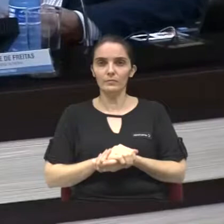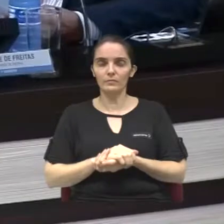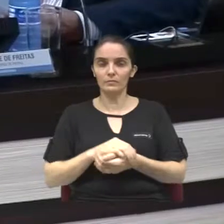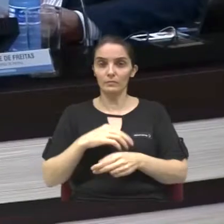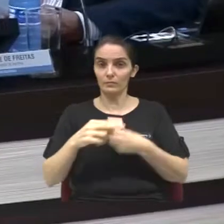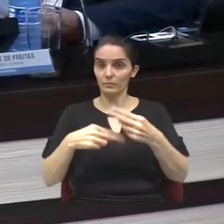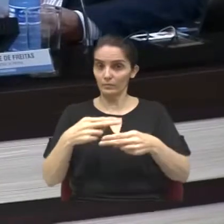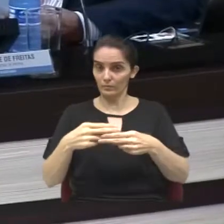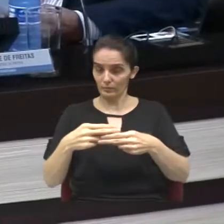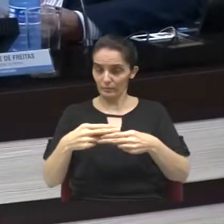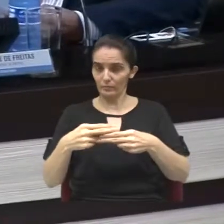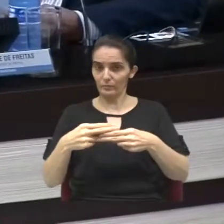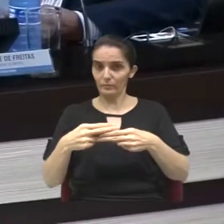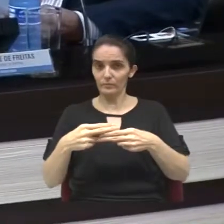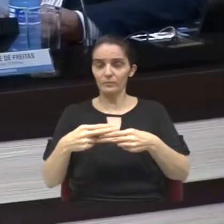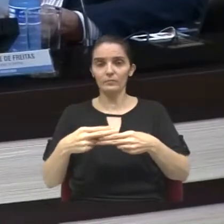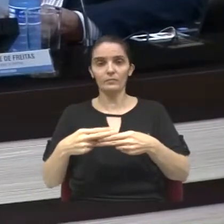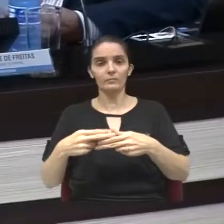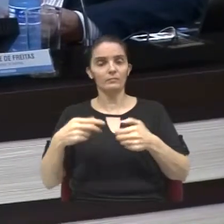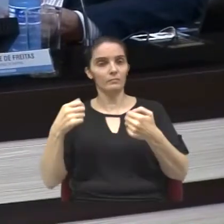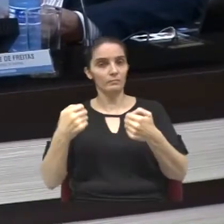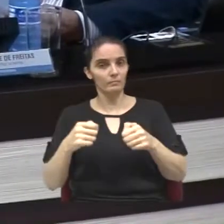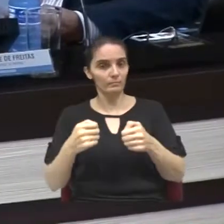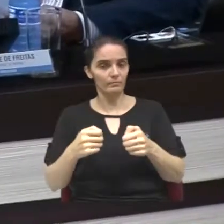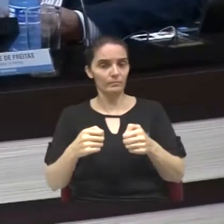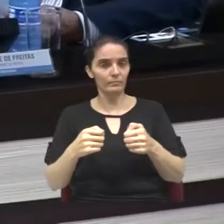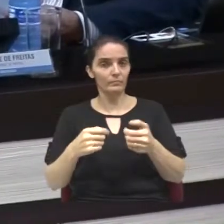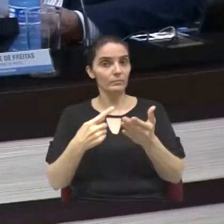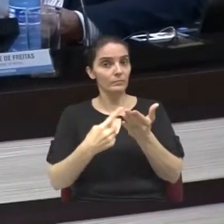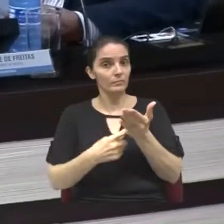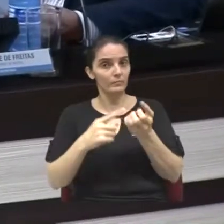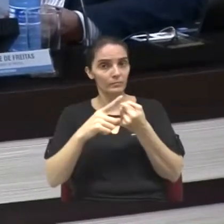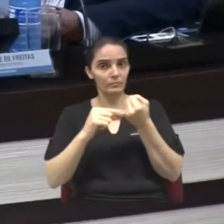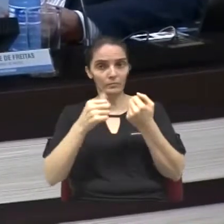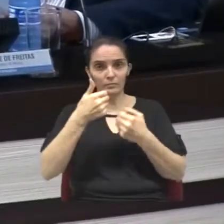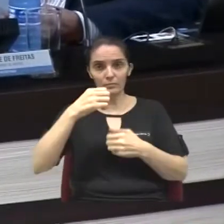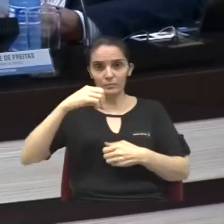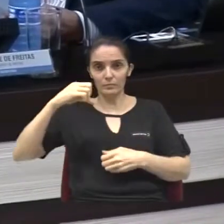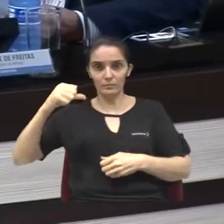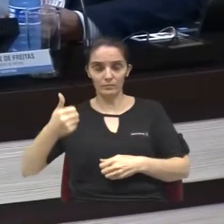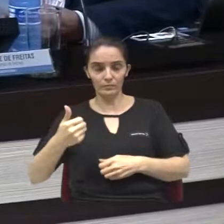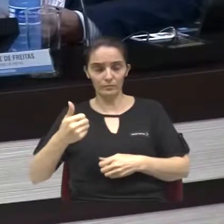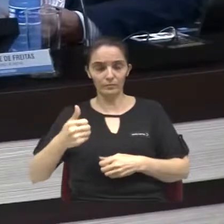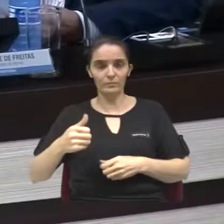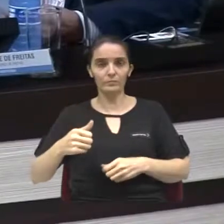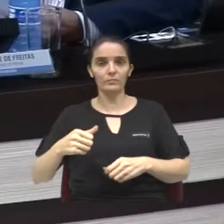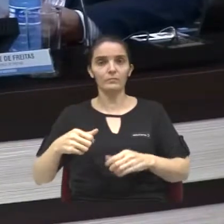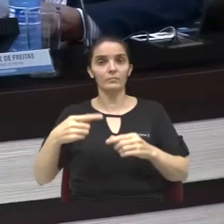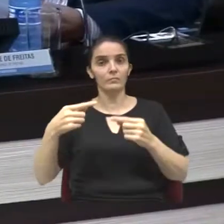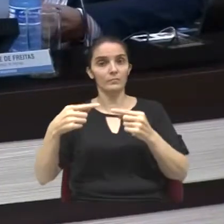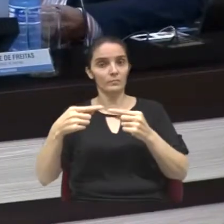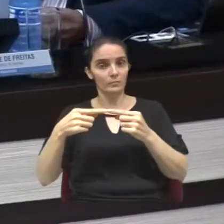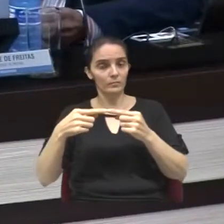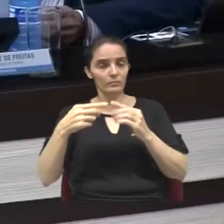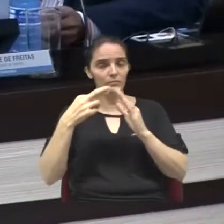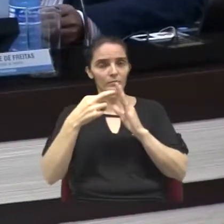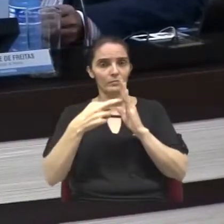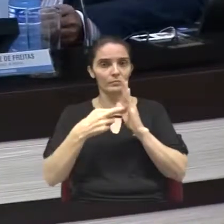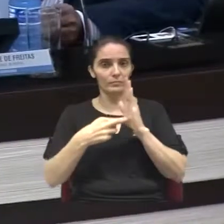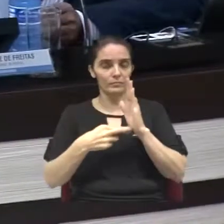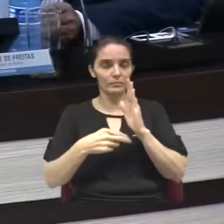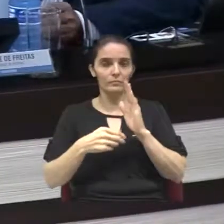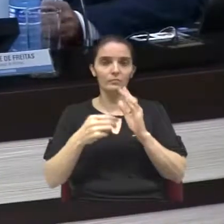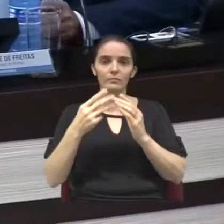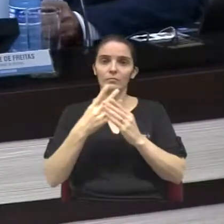assim perfeitamente a hipótese plenacionada no artigo 191 do Regimento Interno dessa Casa de Leis. Plenário